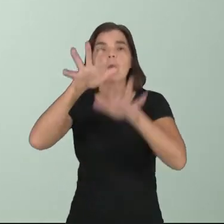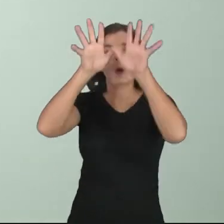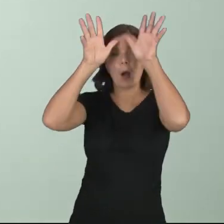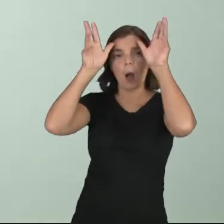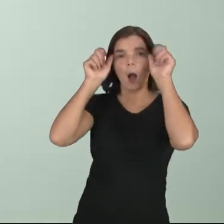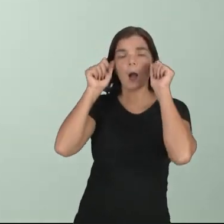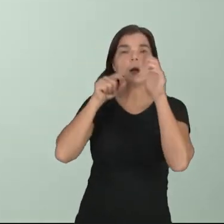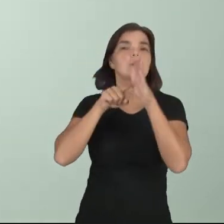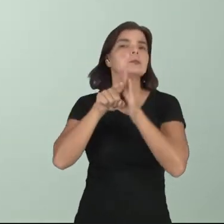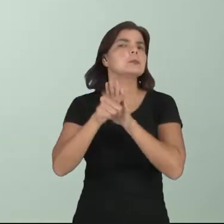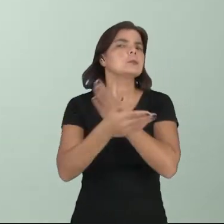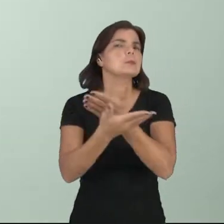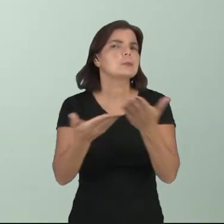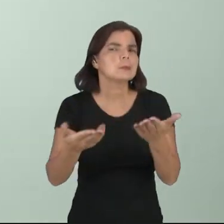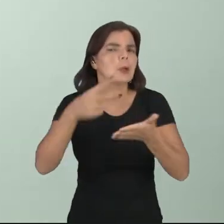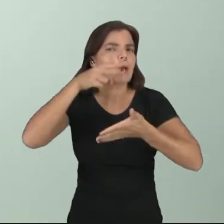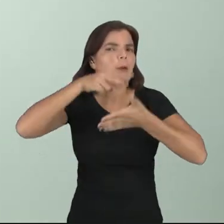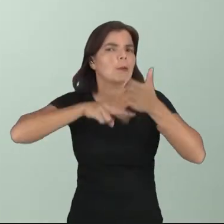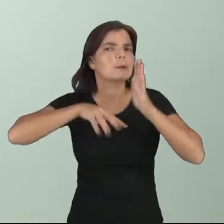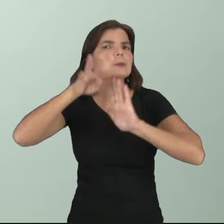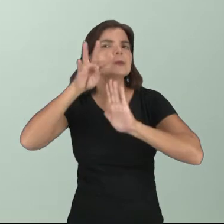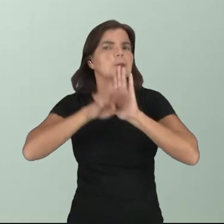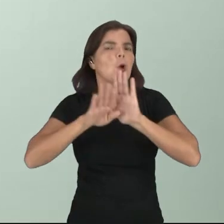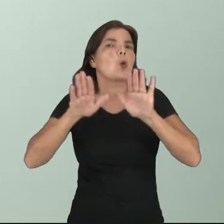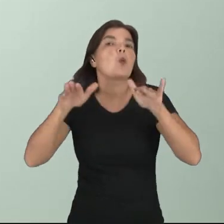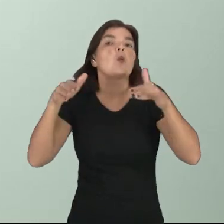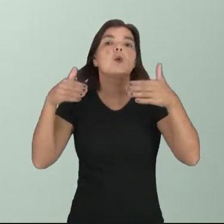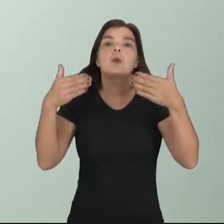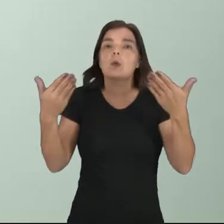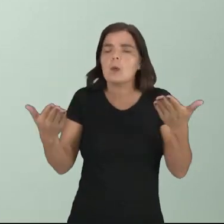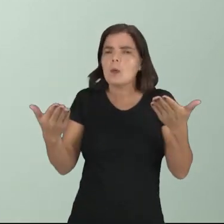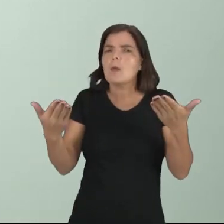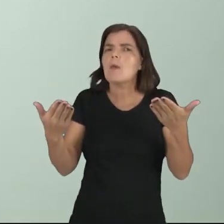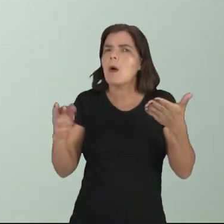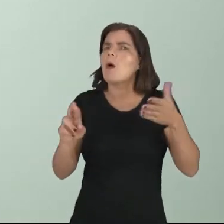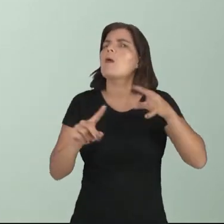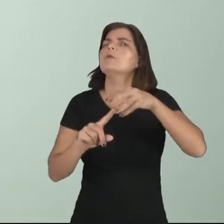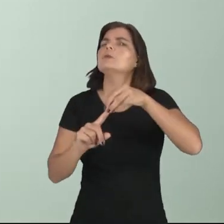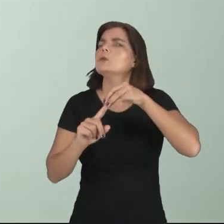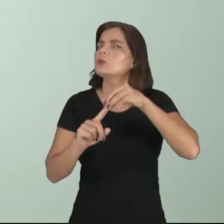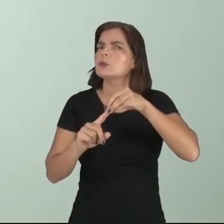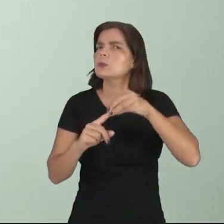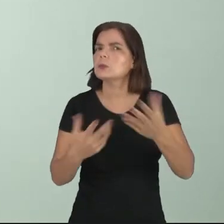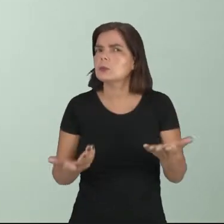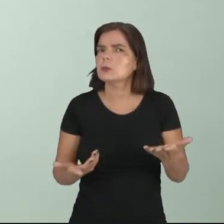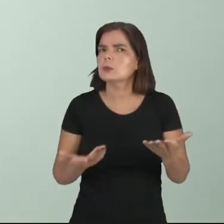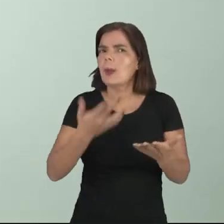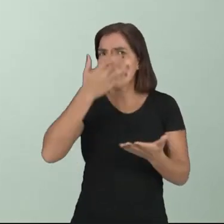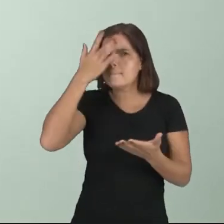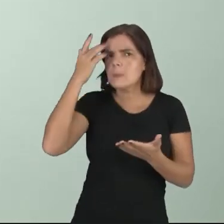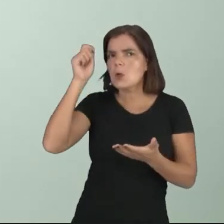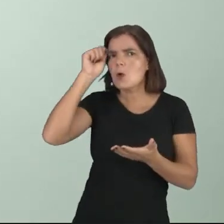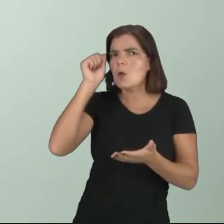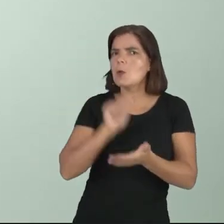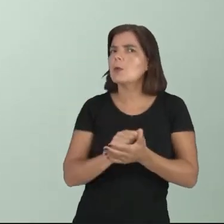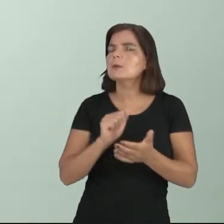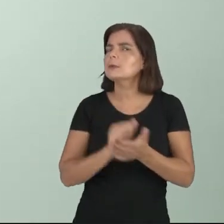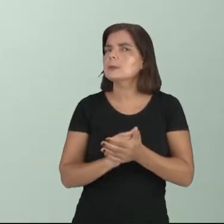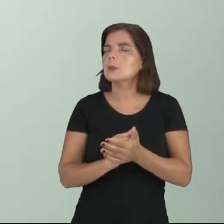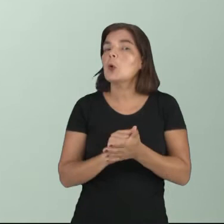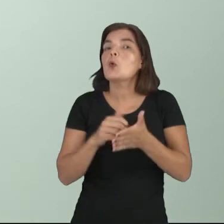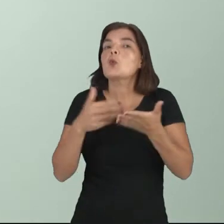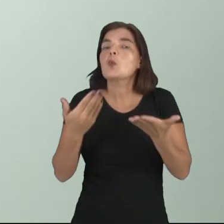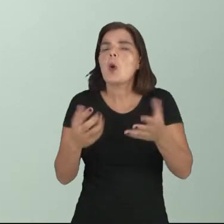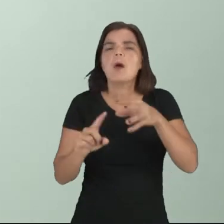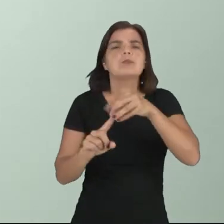Eu pergunto para vocês, ao ler esse texto, qual foi a intenção, qual foi o objetivo da autora ao